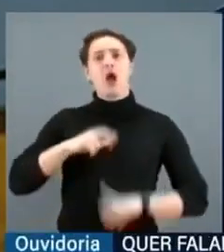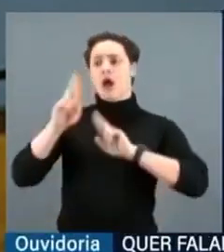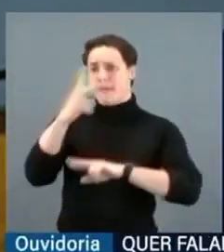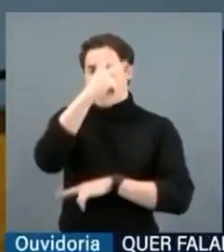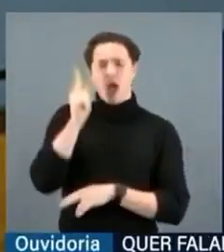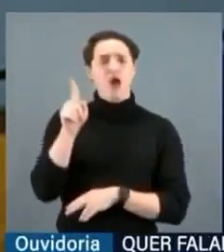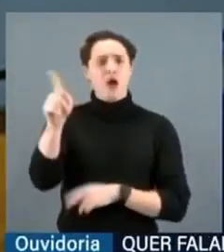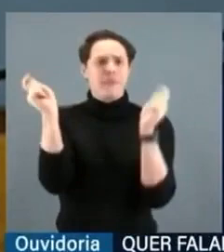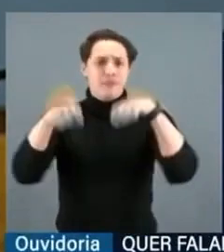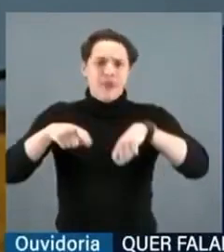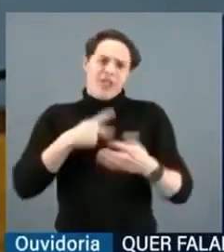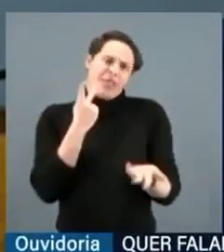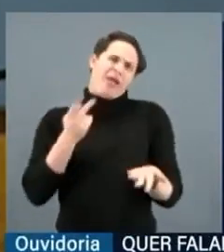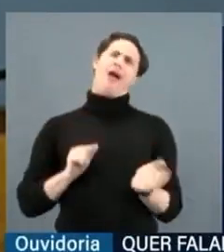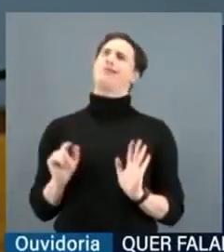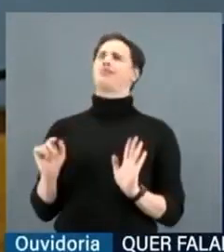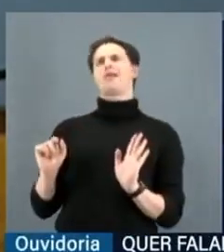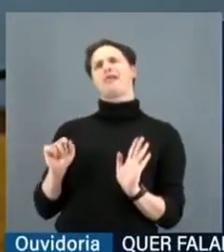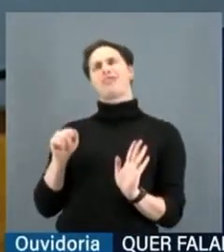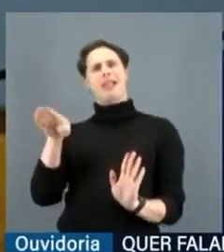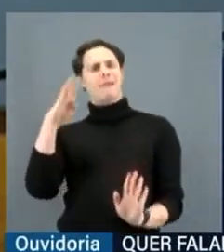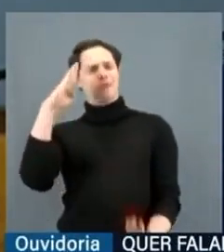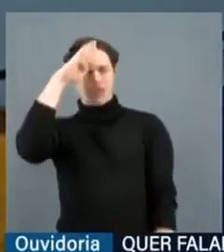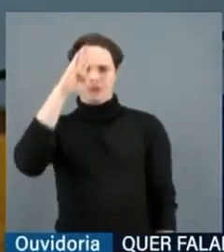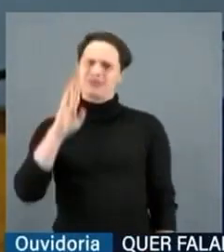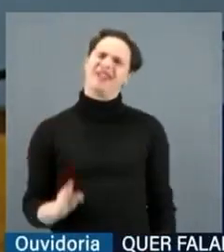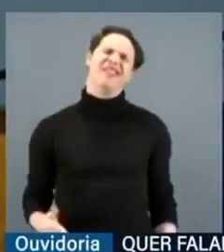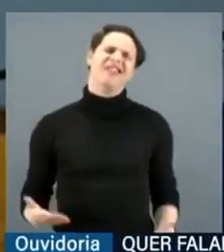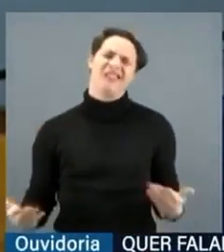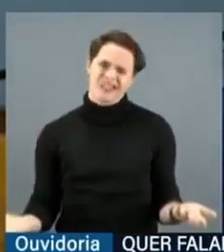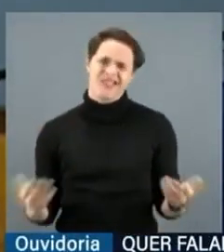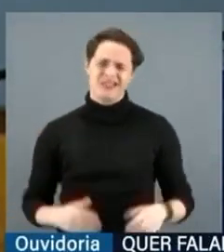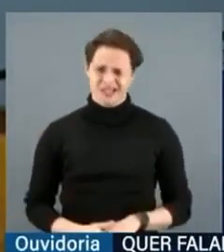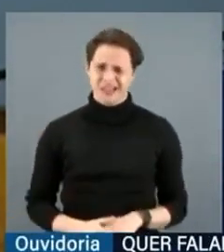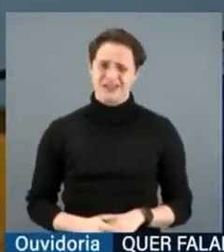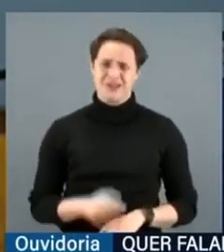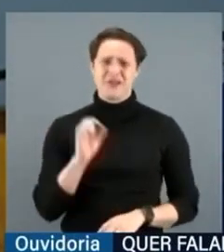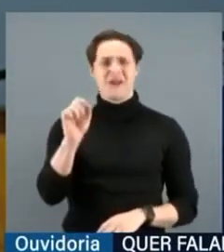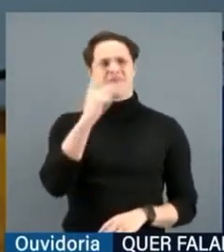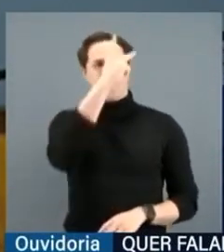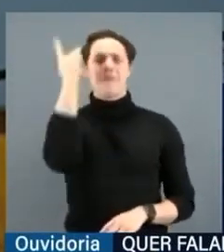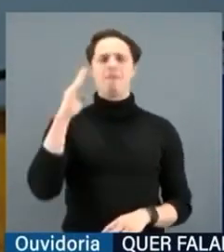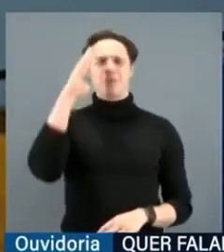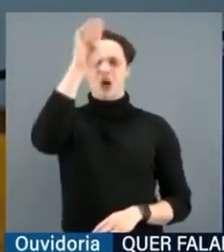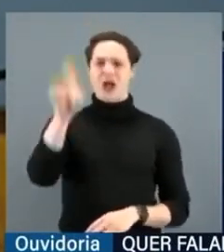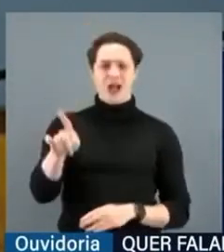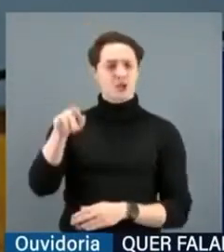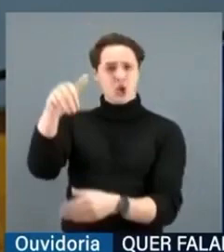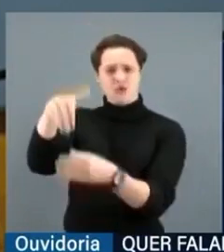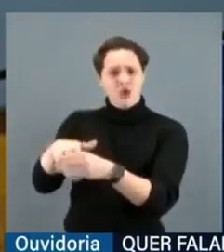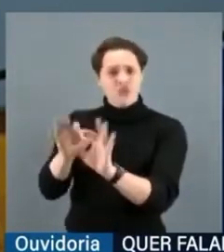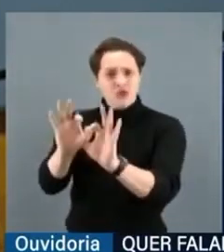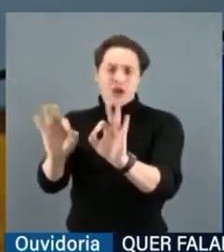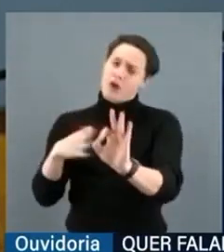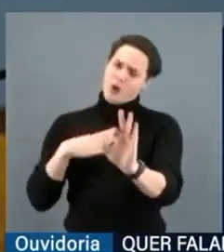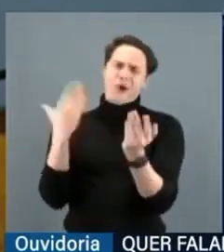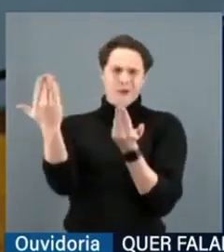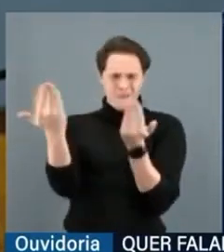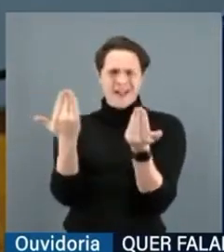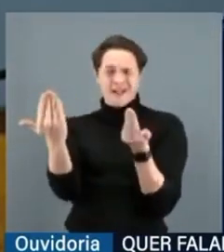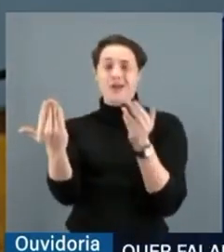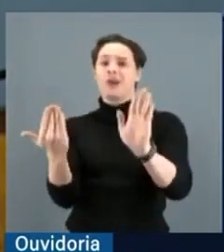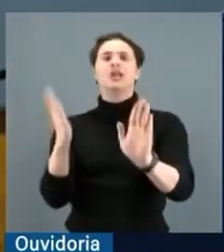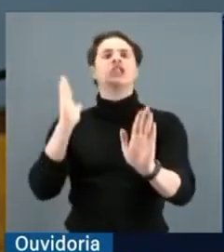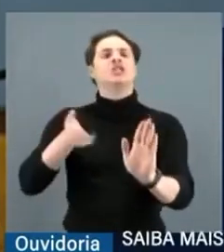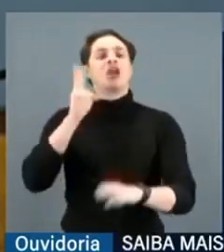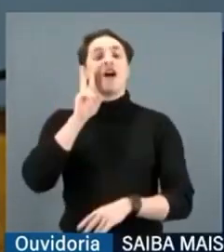Eu queria finalizar dizendo que é questão do Bolsonaro. Gente, já colocou ele inelegível, Flávio? Sabe, aí eu vou falar uma comparação para vocês. Você já